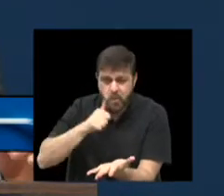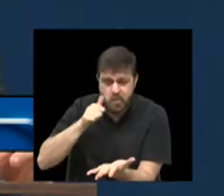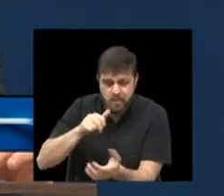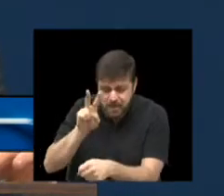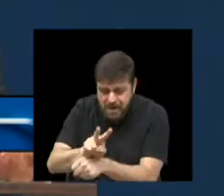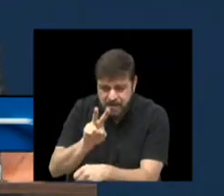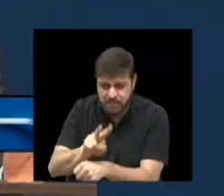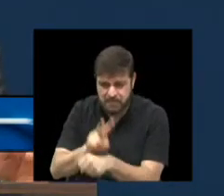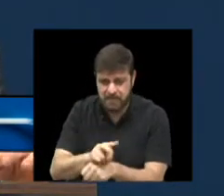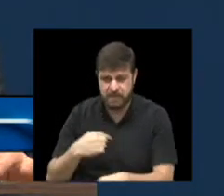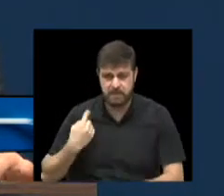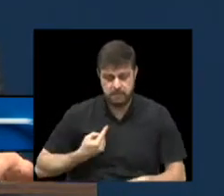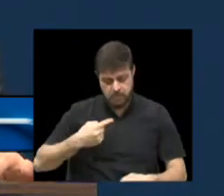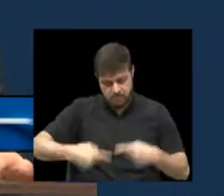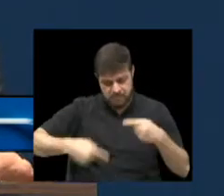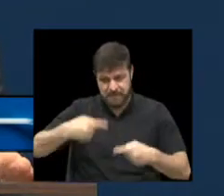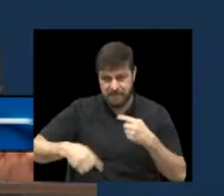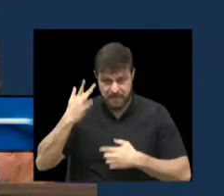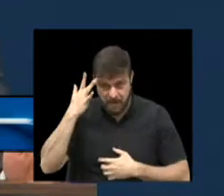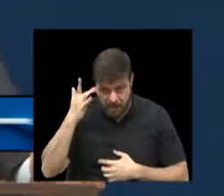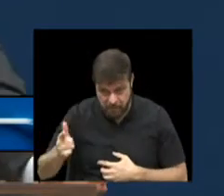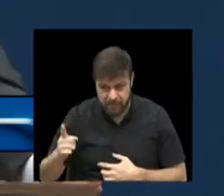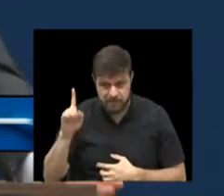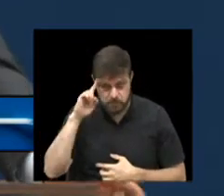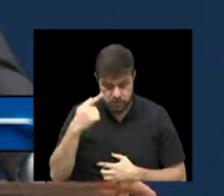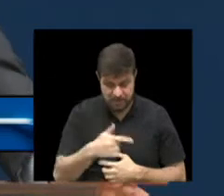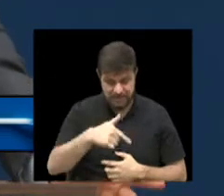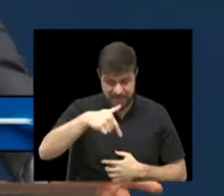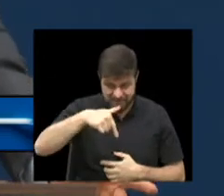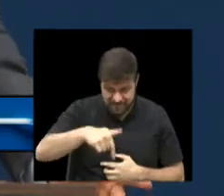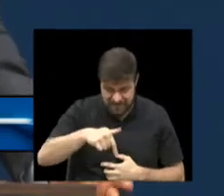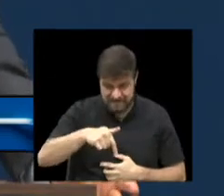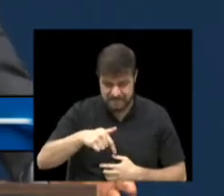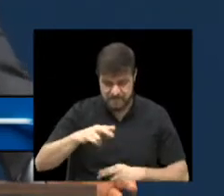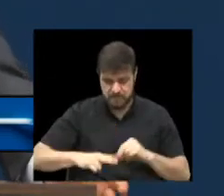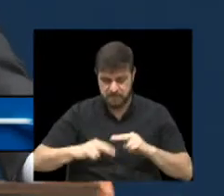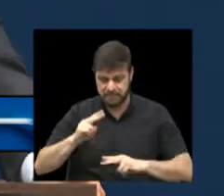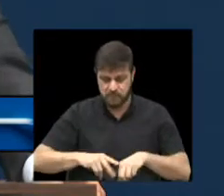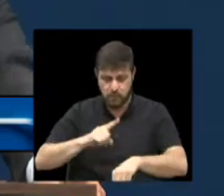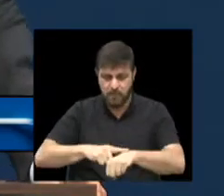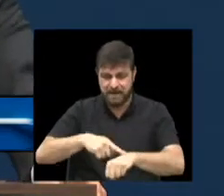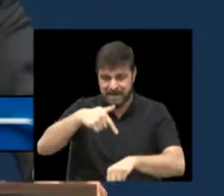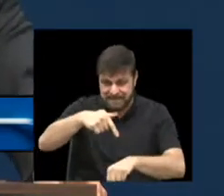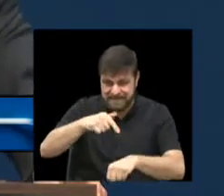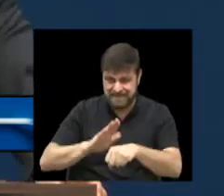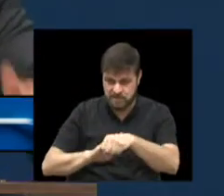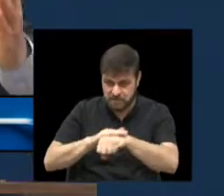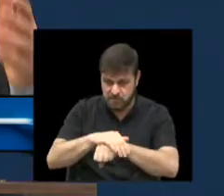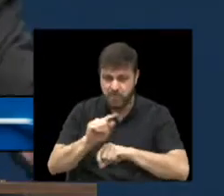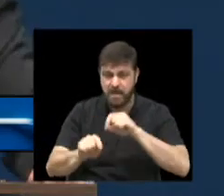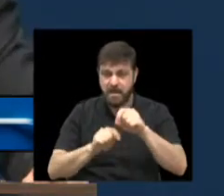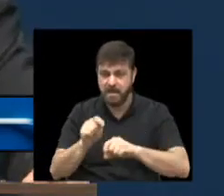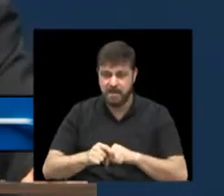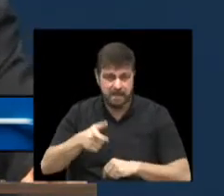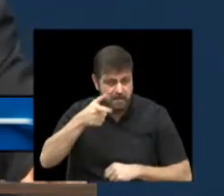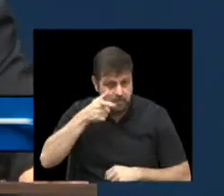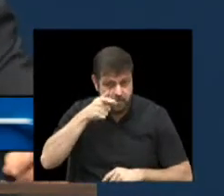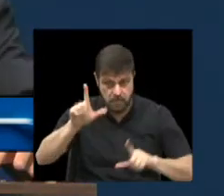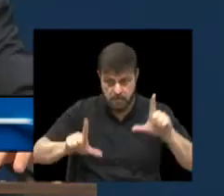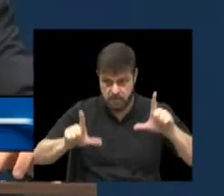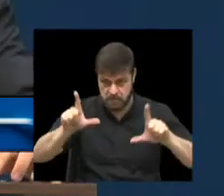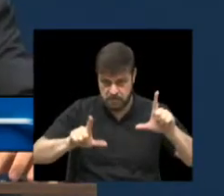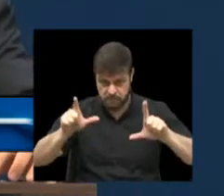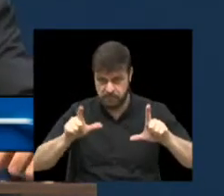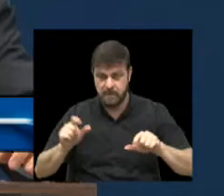Então, é um debate que vai acontecer amanhã, dia 27/6, às 19 horas. Quem estiver aí nos assistindo na TV Câmara, por favor, prontifique-se